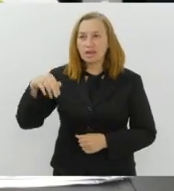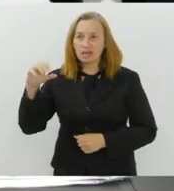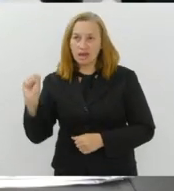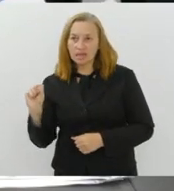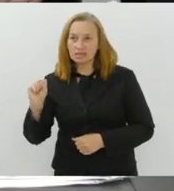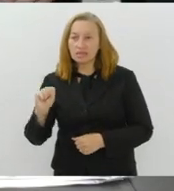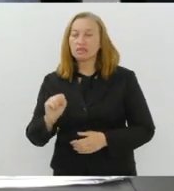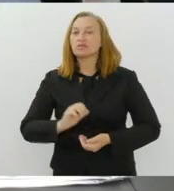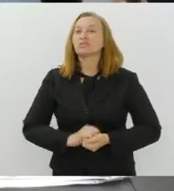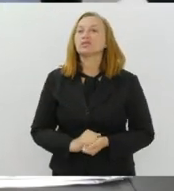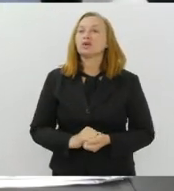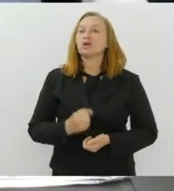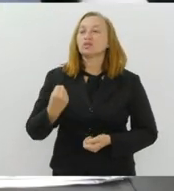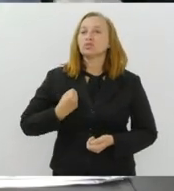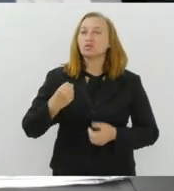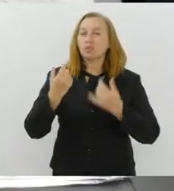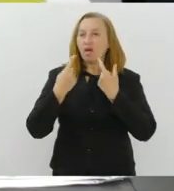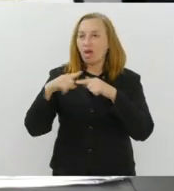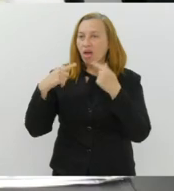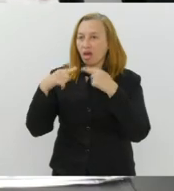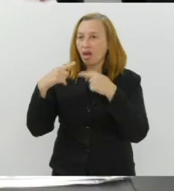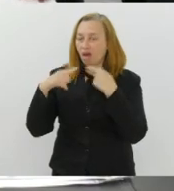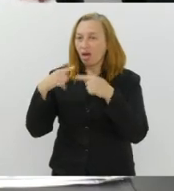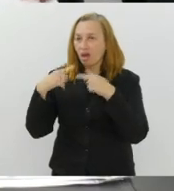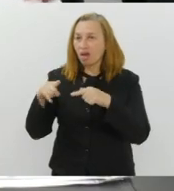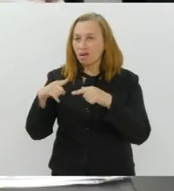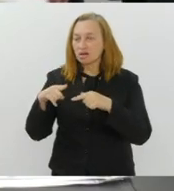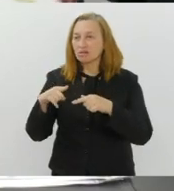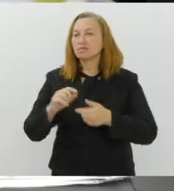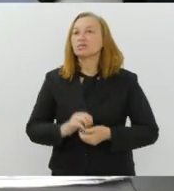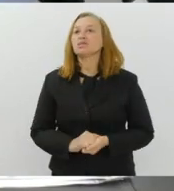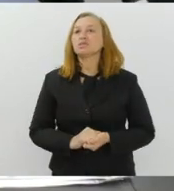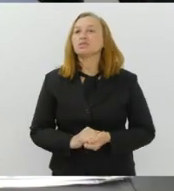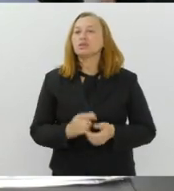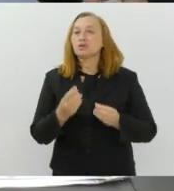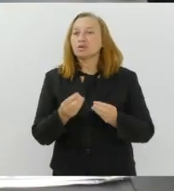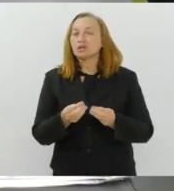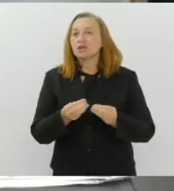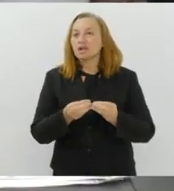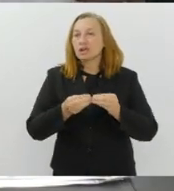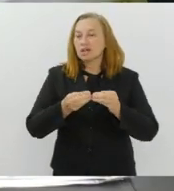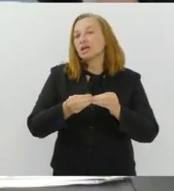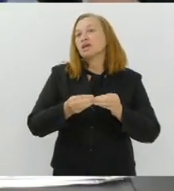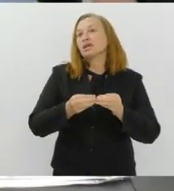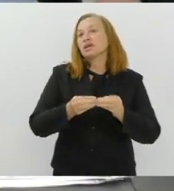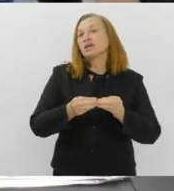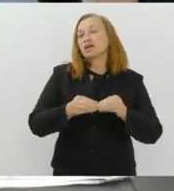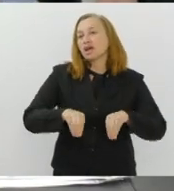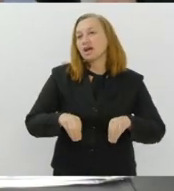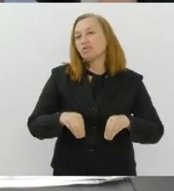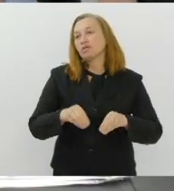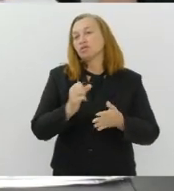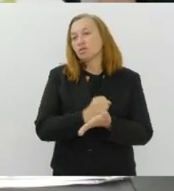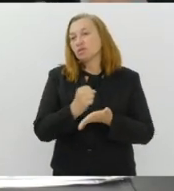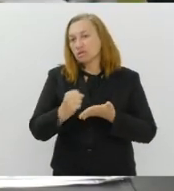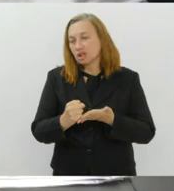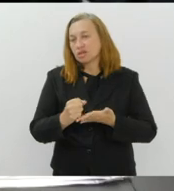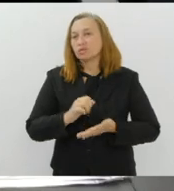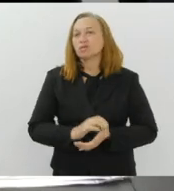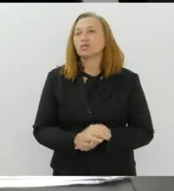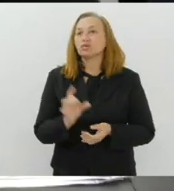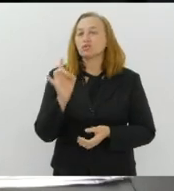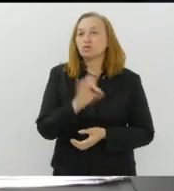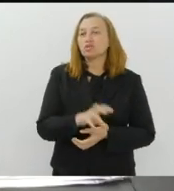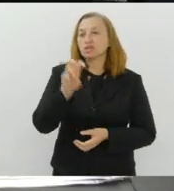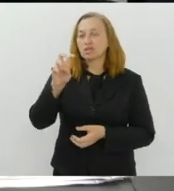Quais sejam? Número de reclamações envolvendo rescisão unilateral de contrato, por tipo de contratação e porte de contrato nos